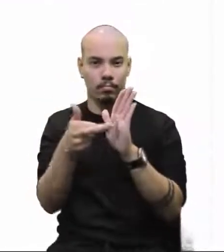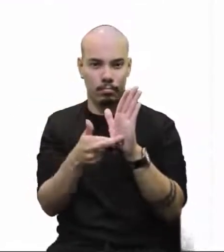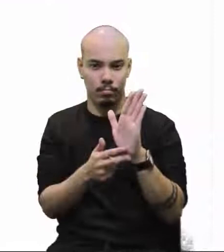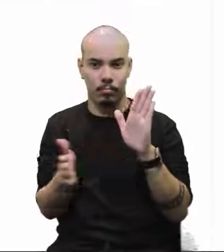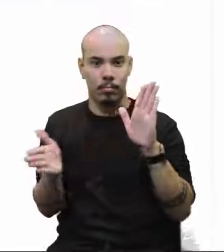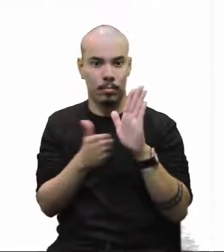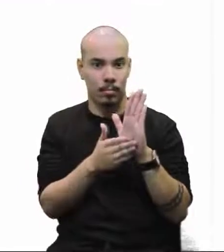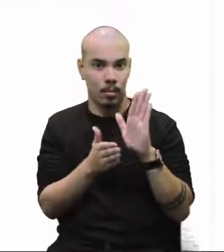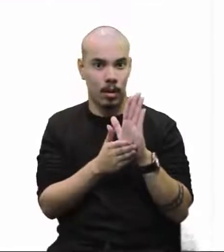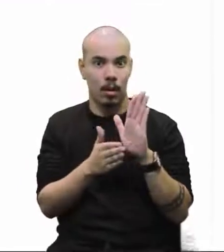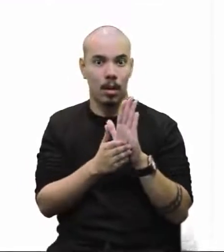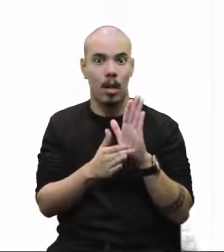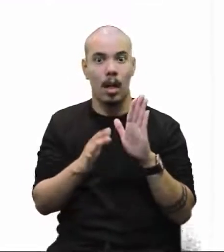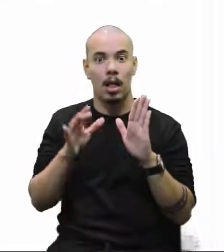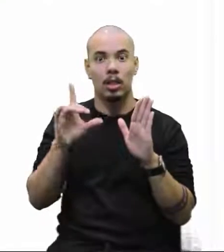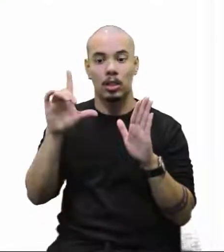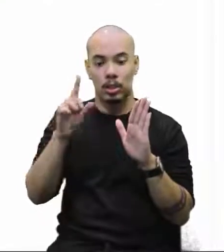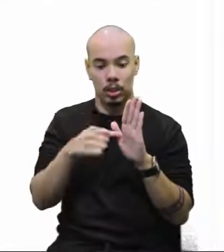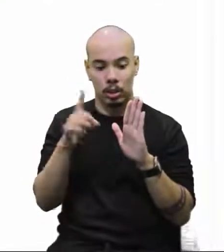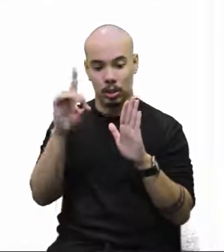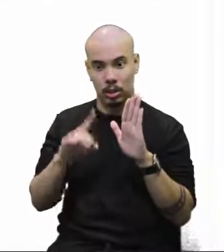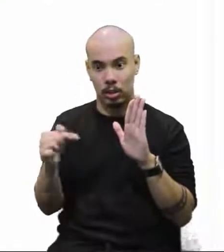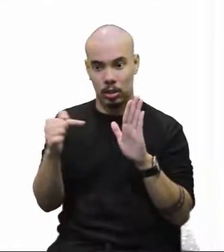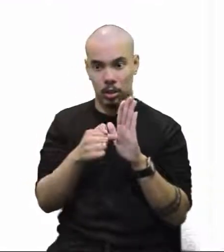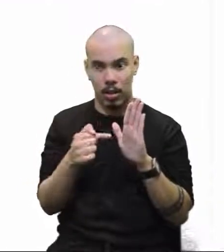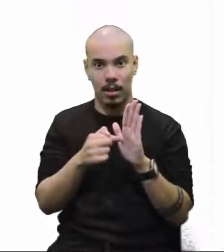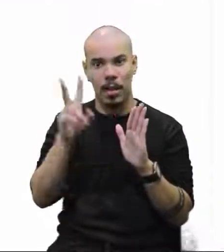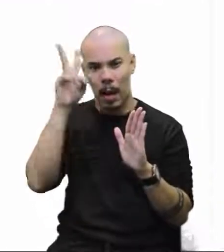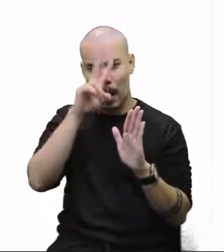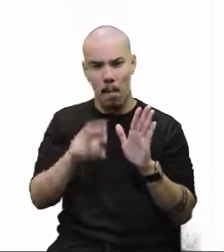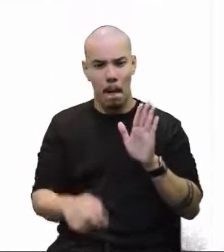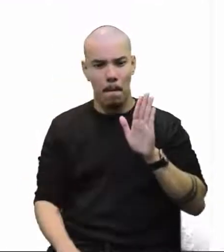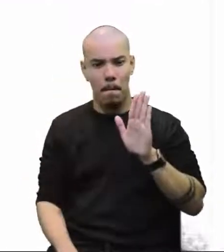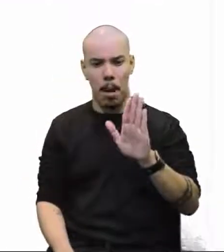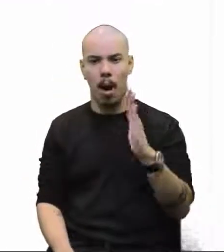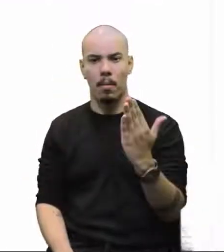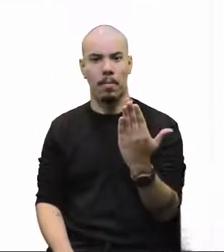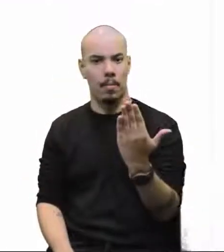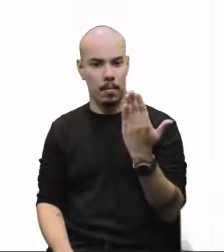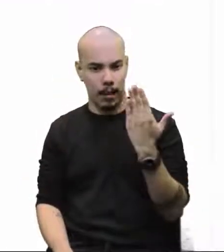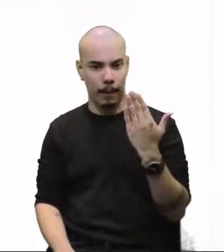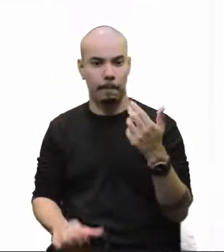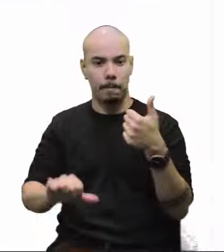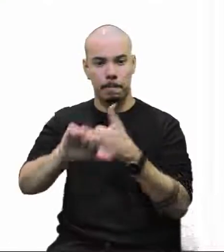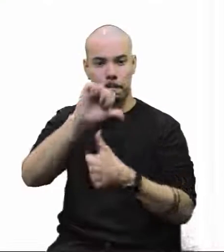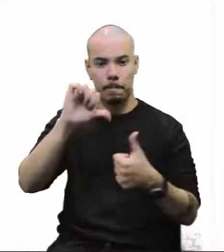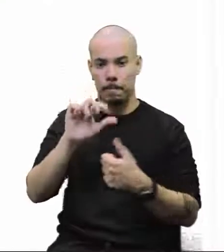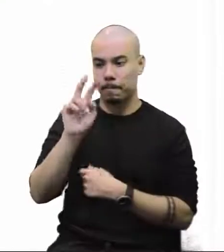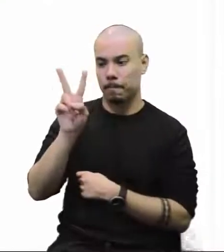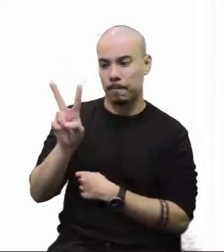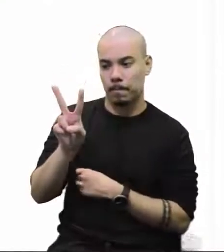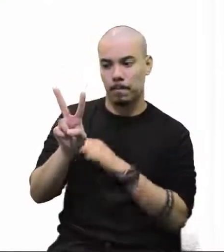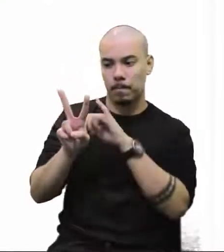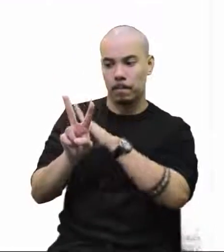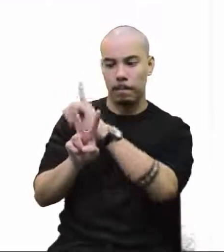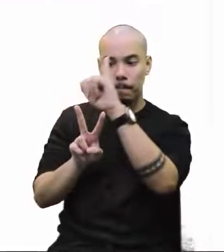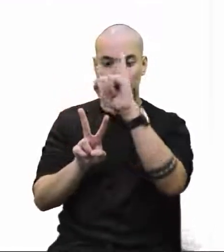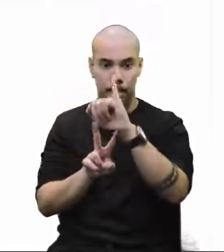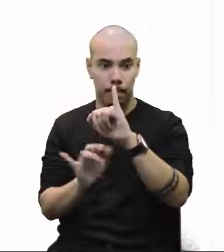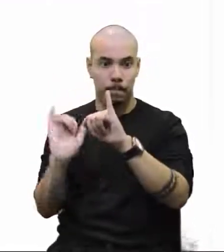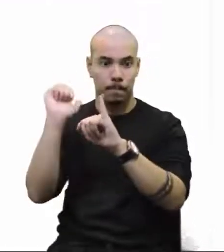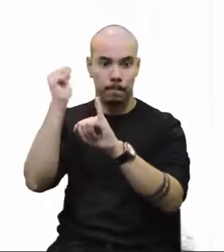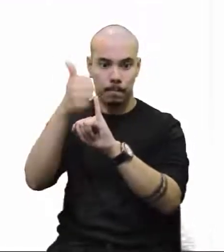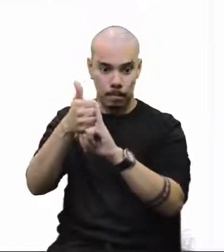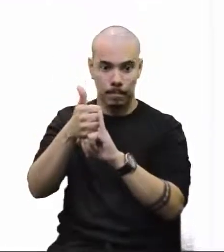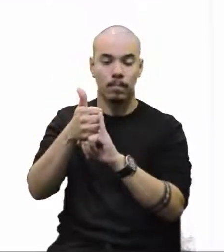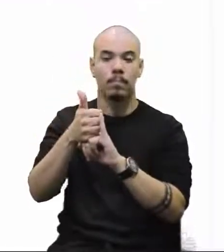número 2, né? Que é o empurrão. É a mãozada, né? Que a gente falou. Trocando-se V por I, fizemos a